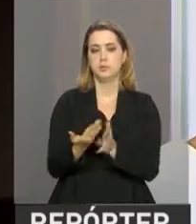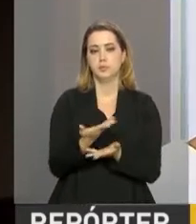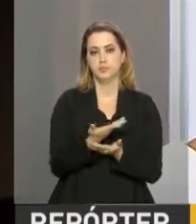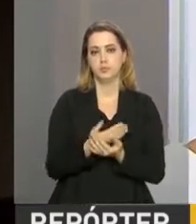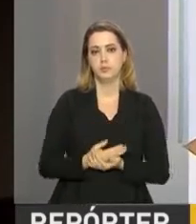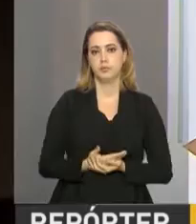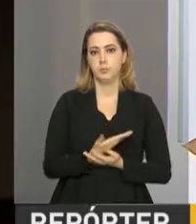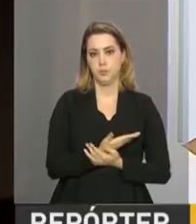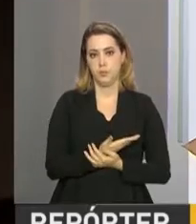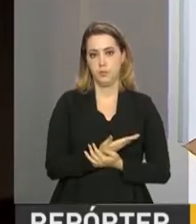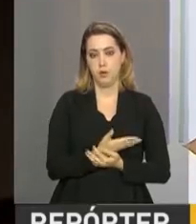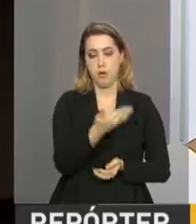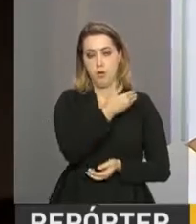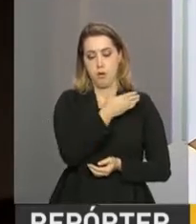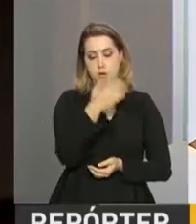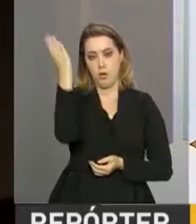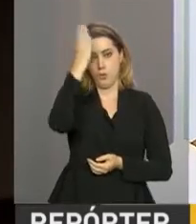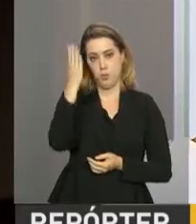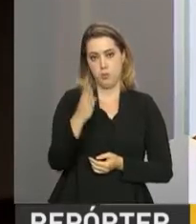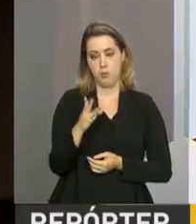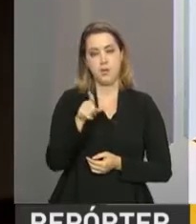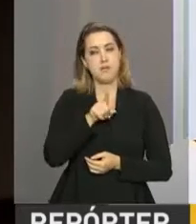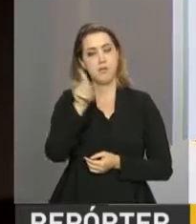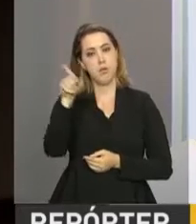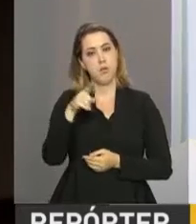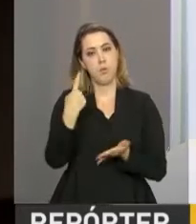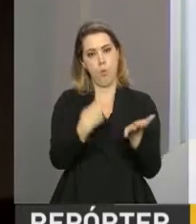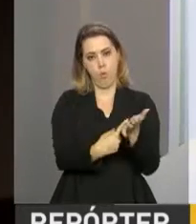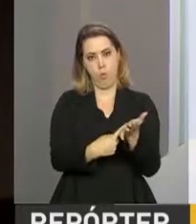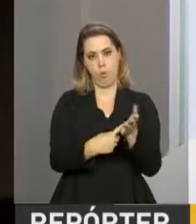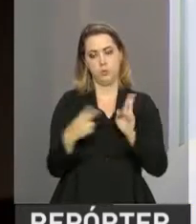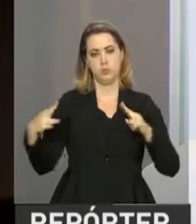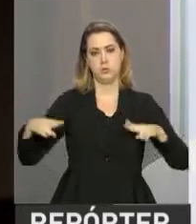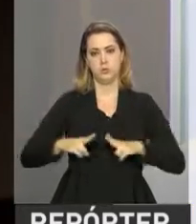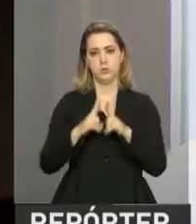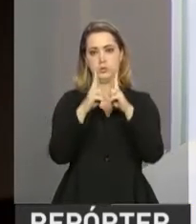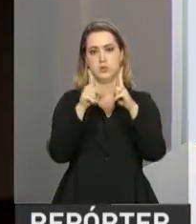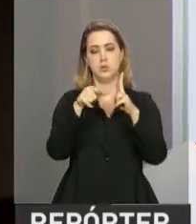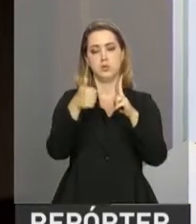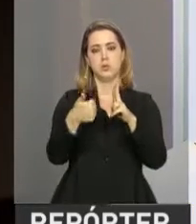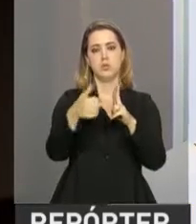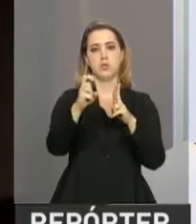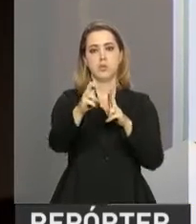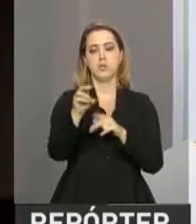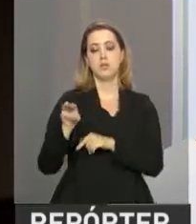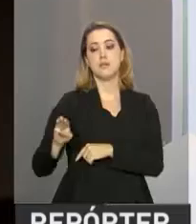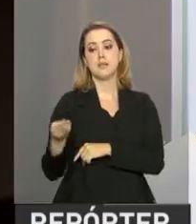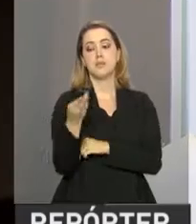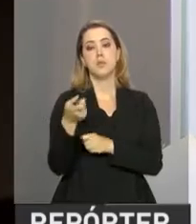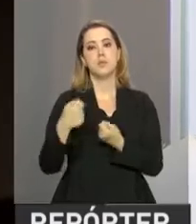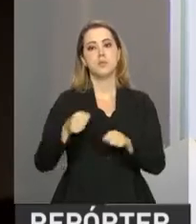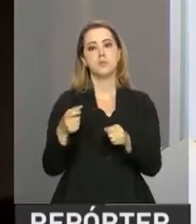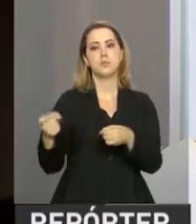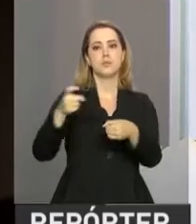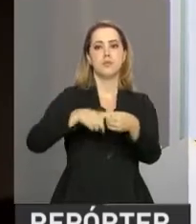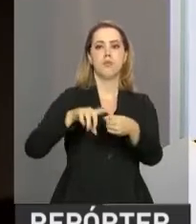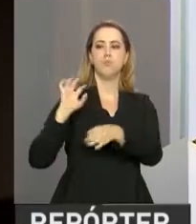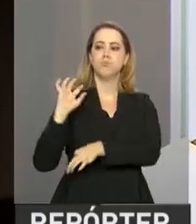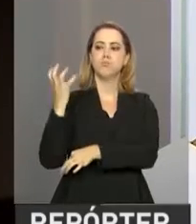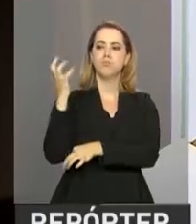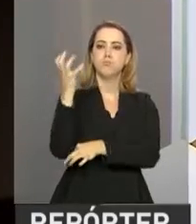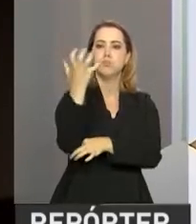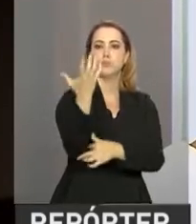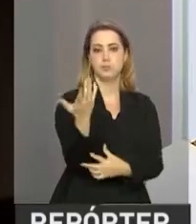em paris de que ele vai restaurar 15 milhões de hectares de pastagens degradadas e que ele vai